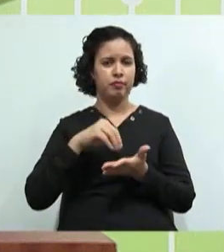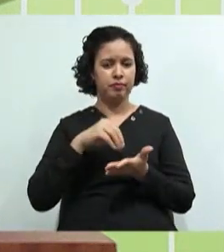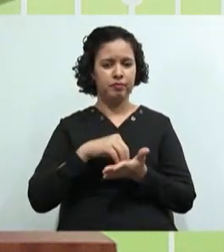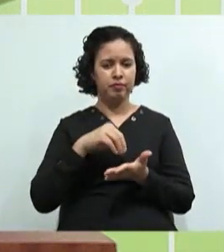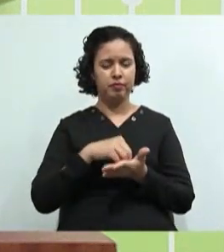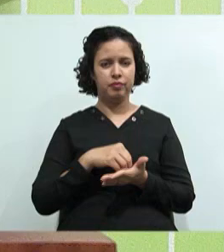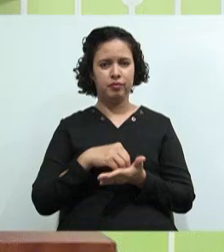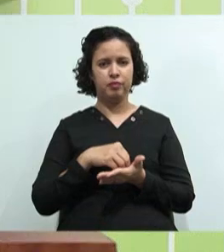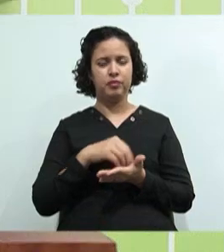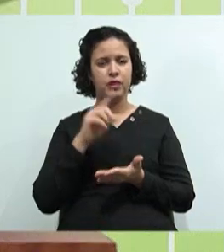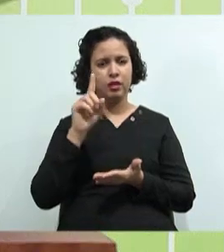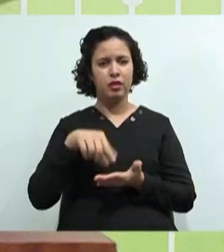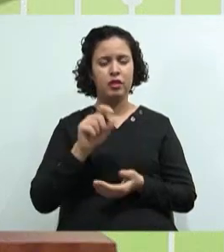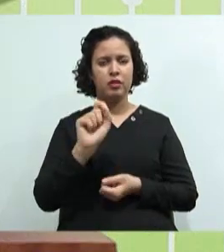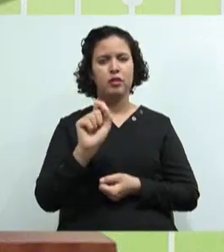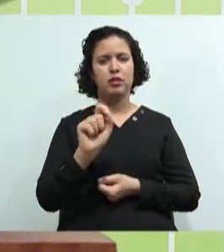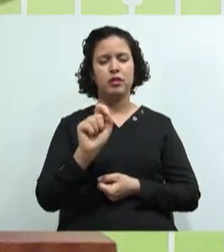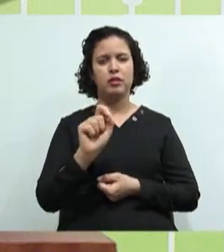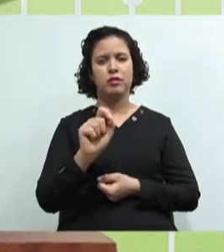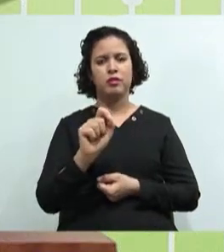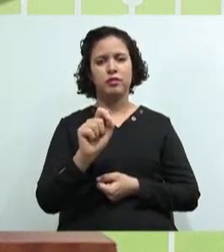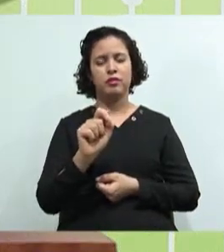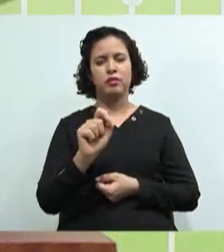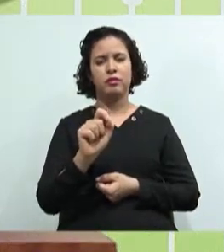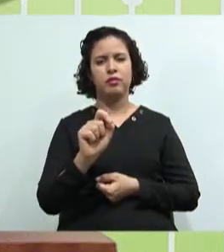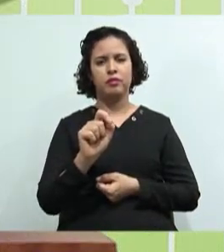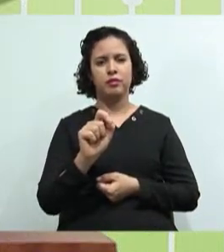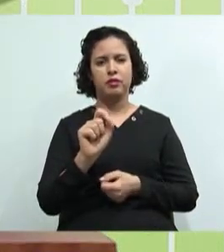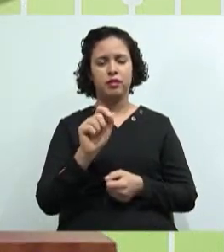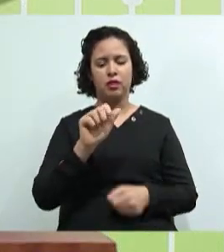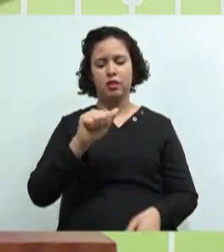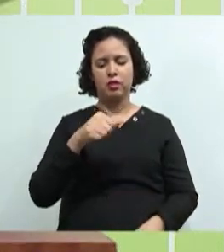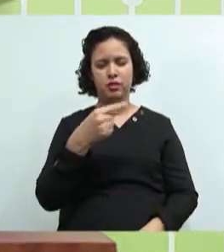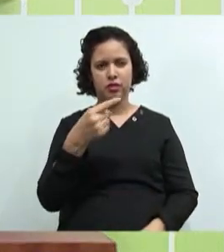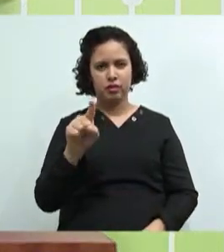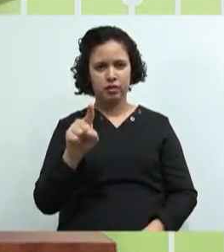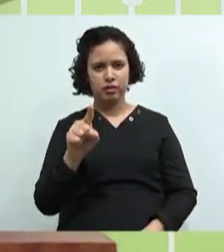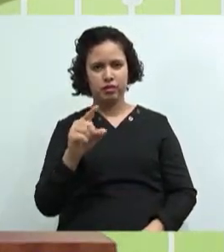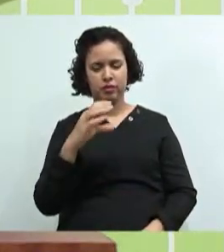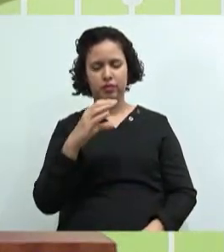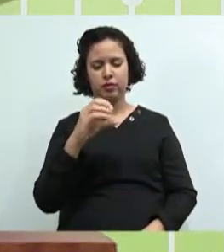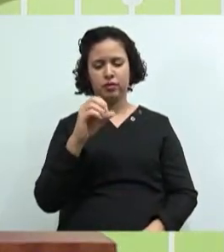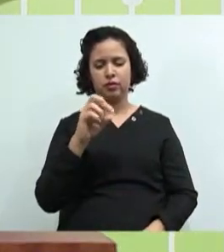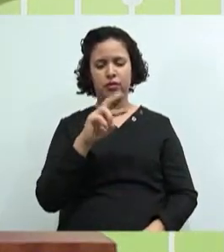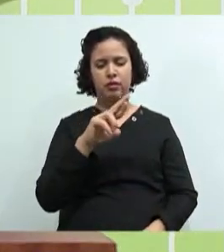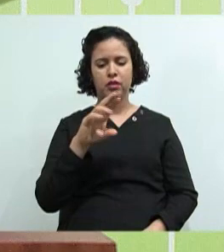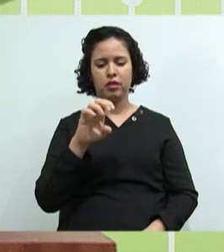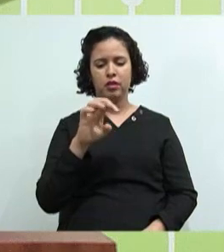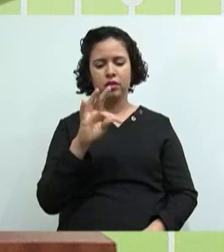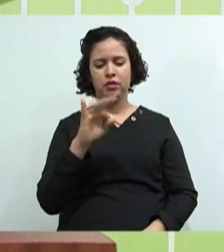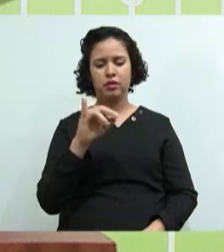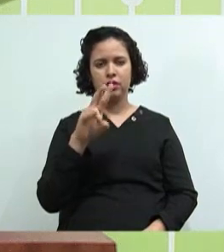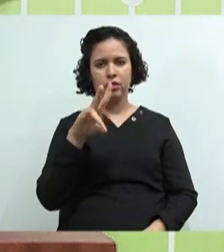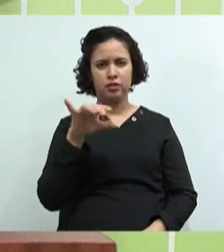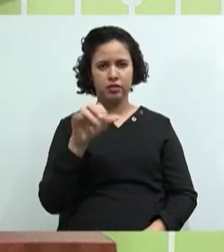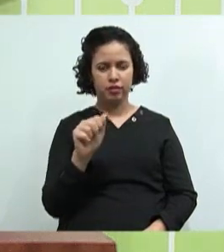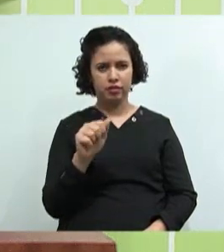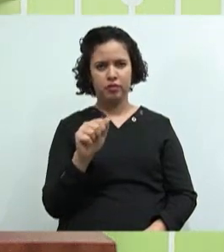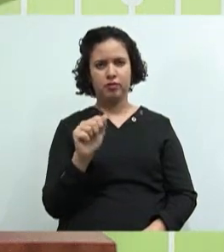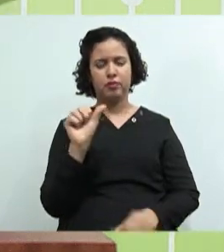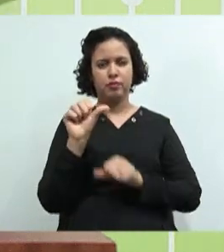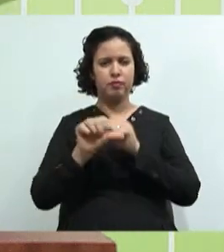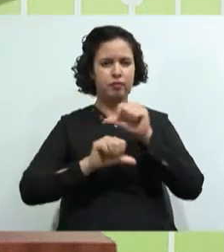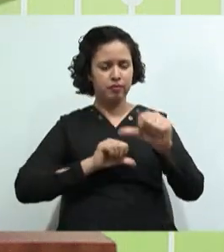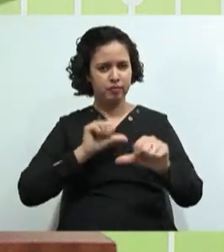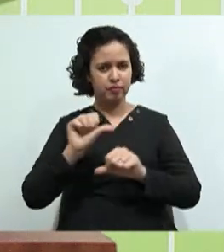chamado ação corretiva dentro do controle e avaliação, que é exatamente para quê? Opa, ainda tenho mais 6 meses para corrigir esse pequeno desvio